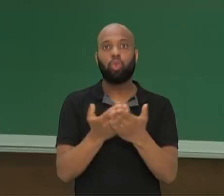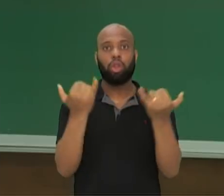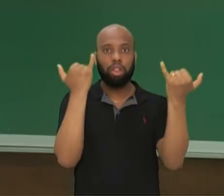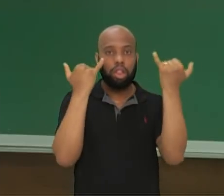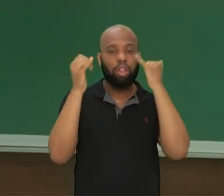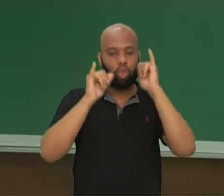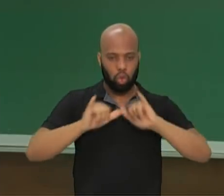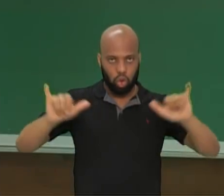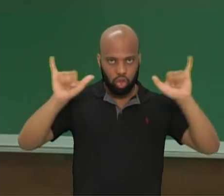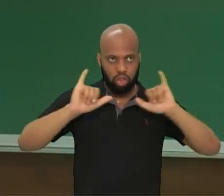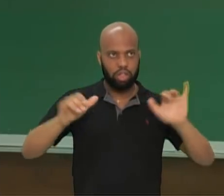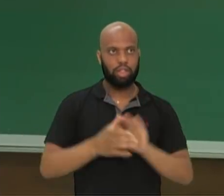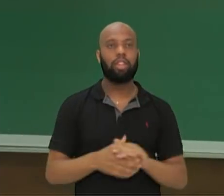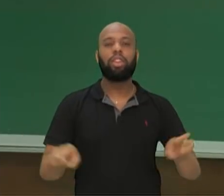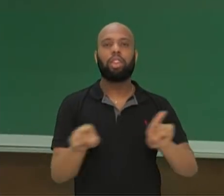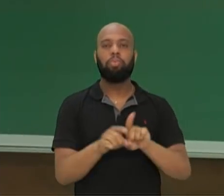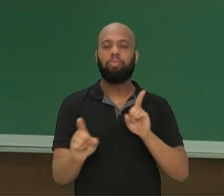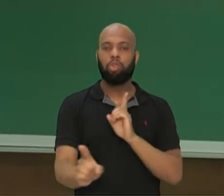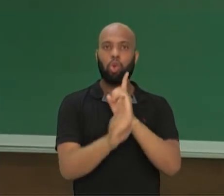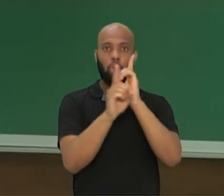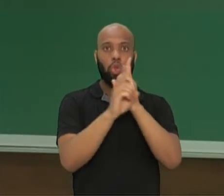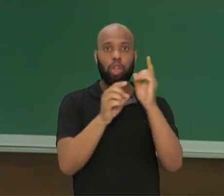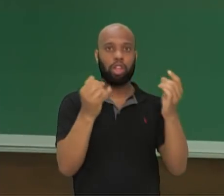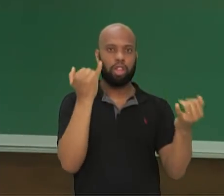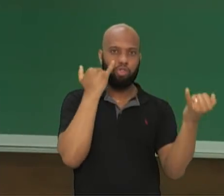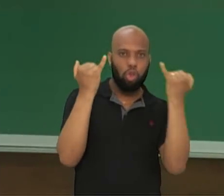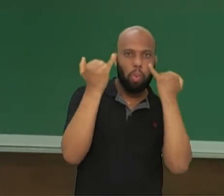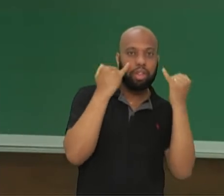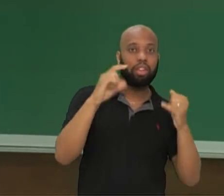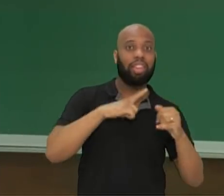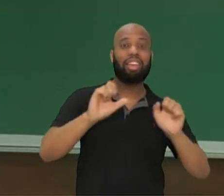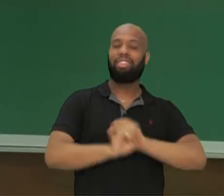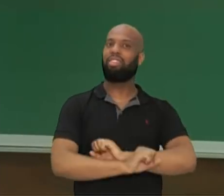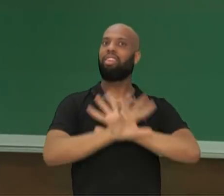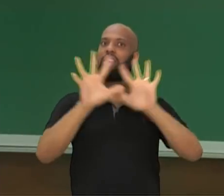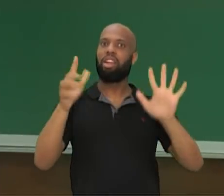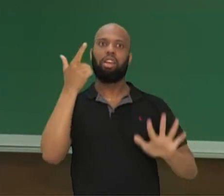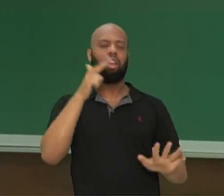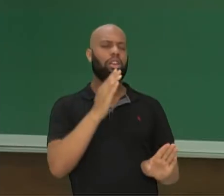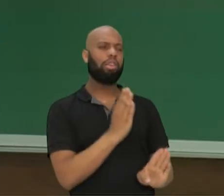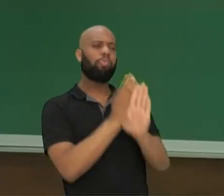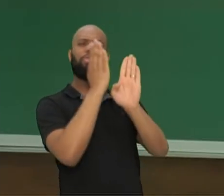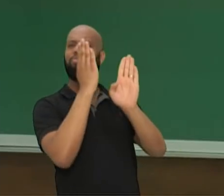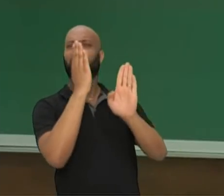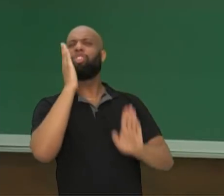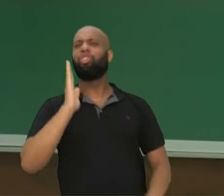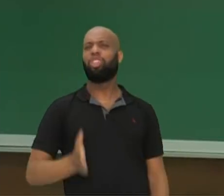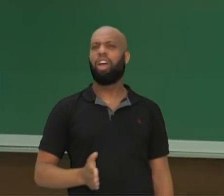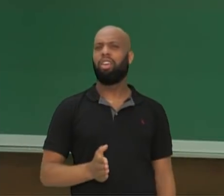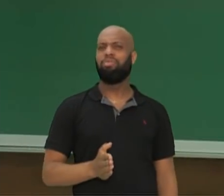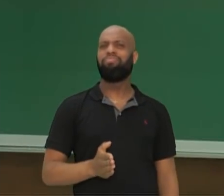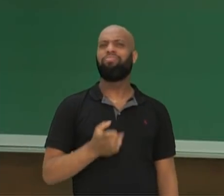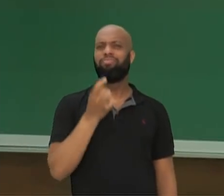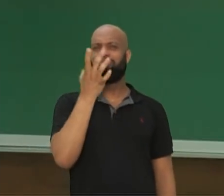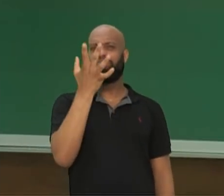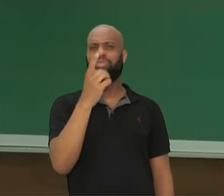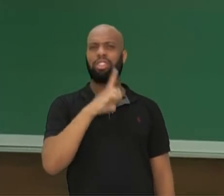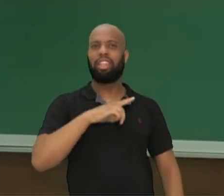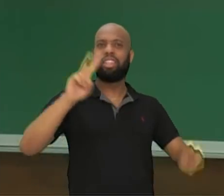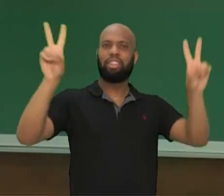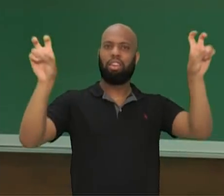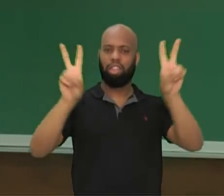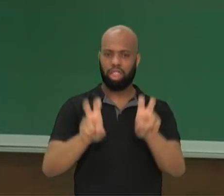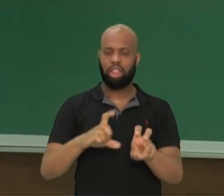uma notícia. Localizamos informações explícitas, né? Quando vocês identificaram ali o subtítulo, então